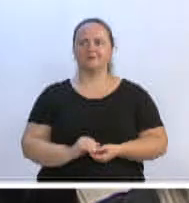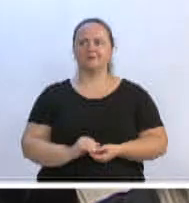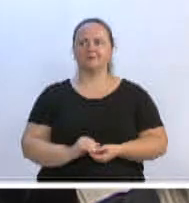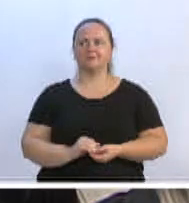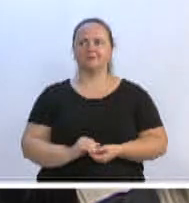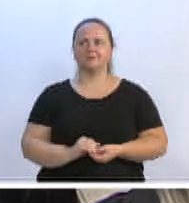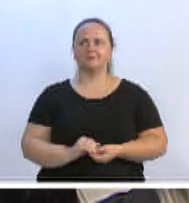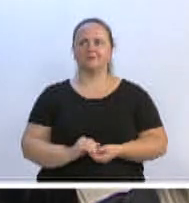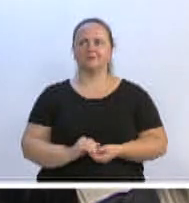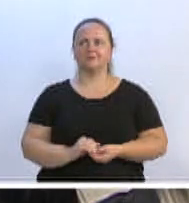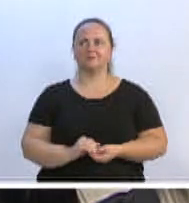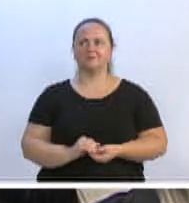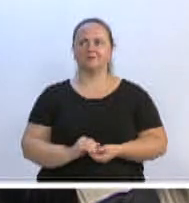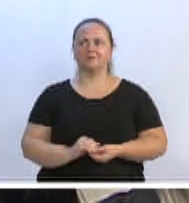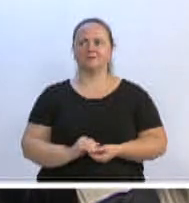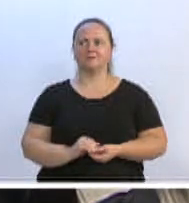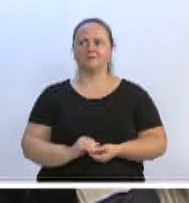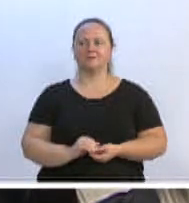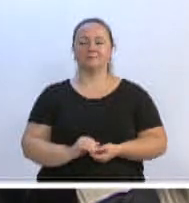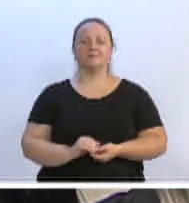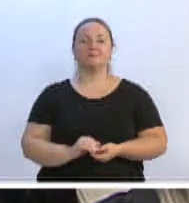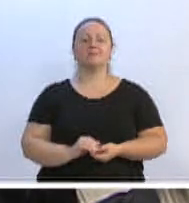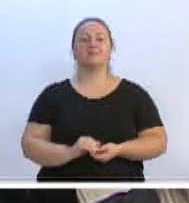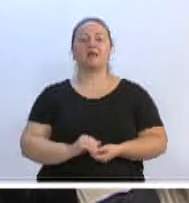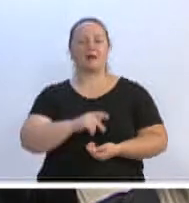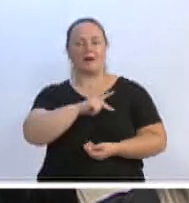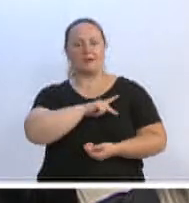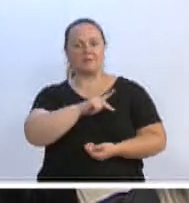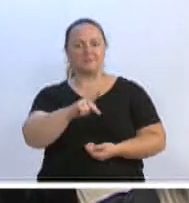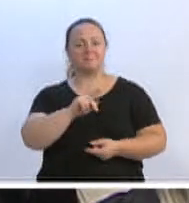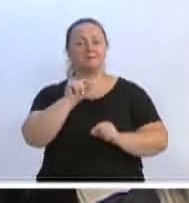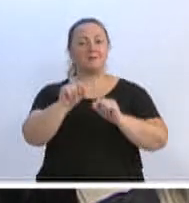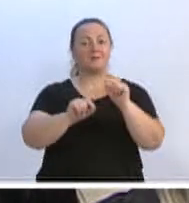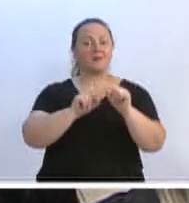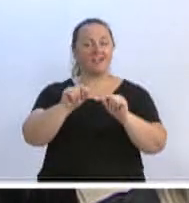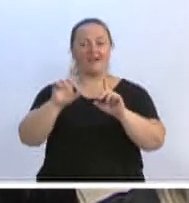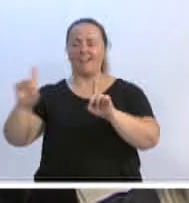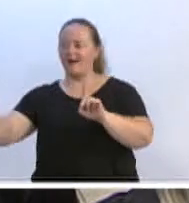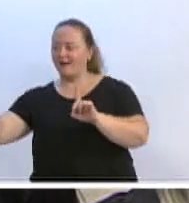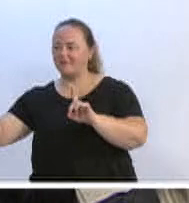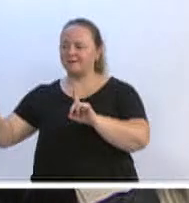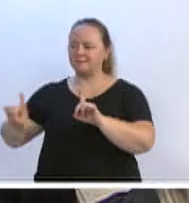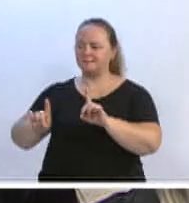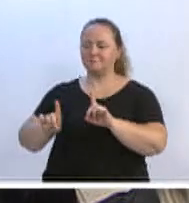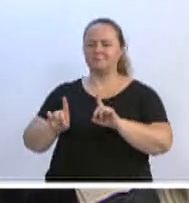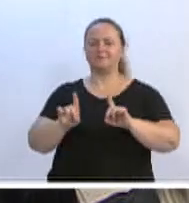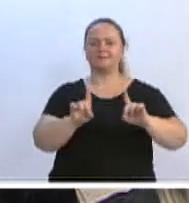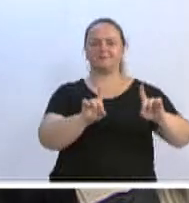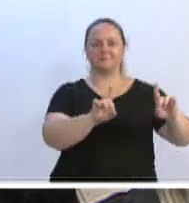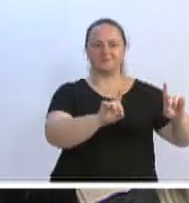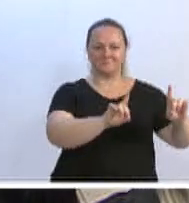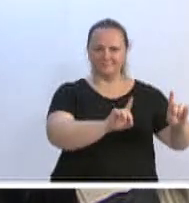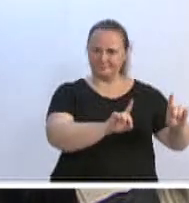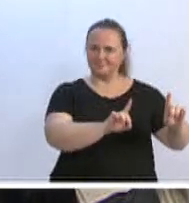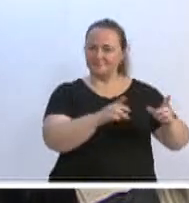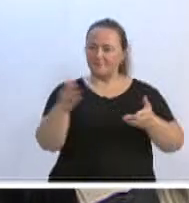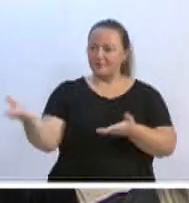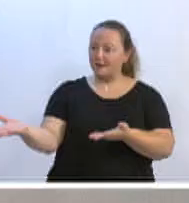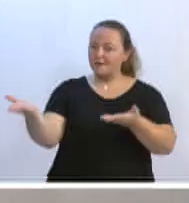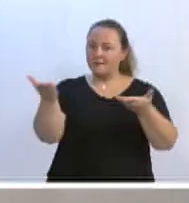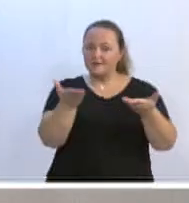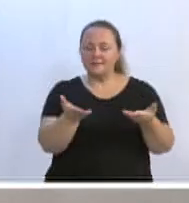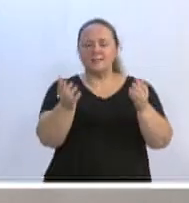O presidente Marcos irá recepcionar os nossos convidados, os quais serão, nesse momento, convidados a